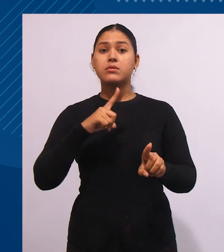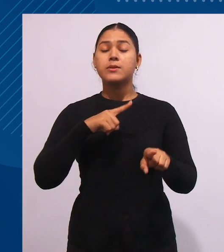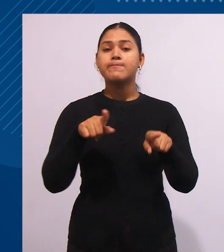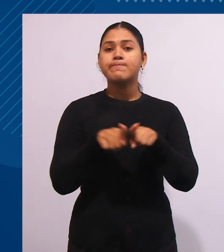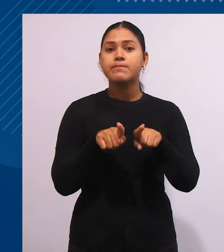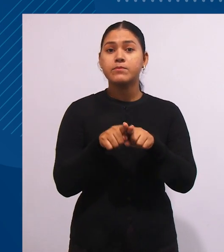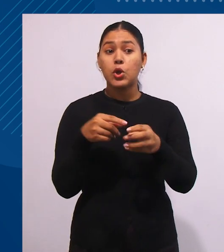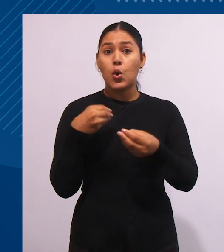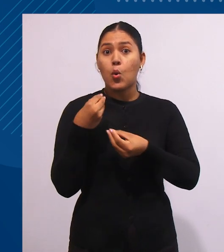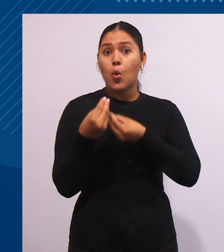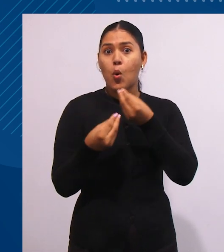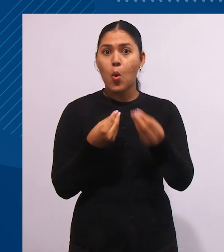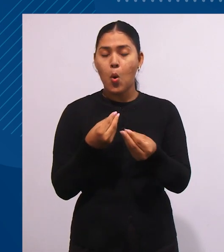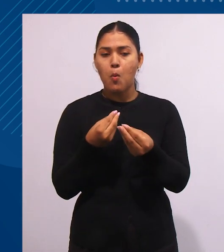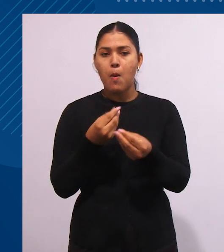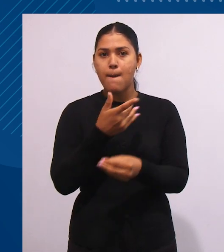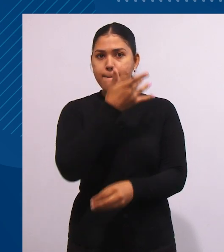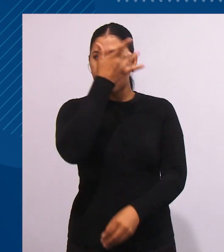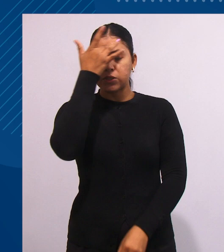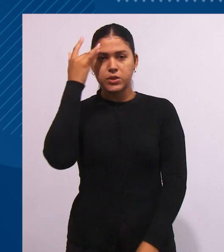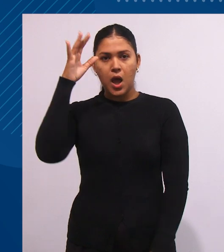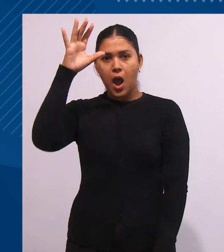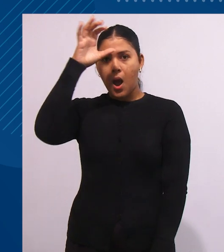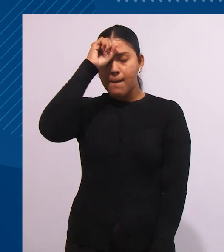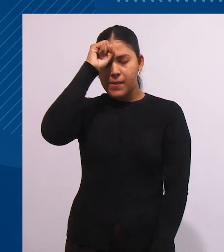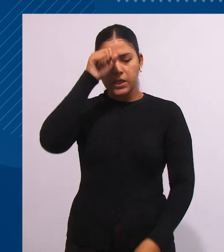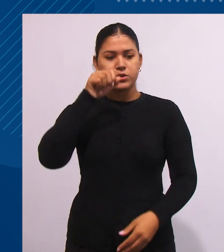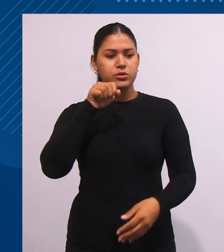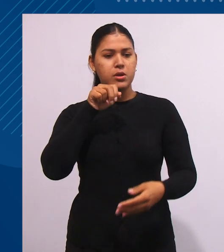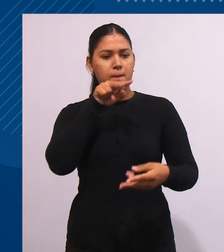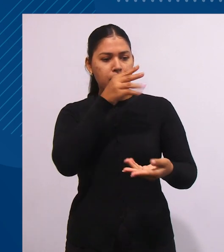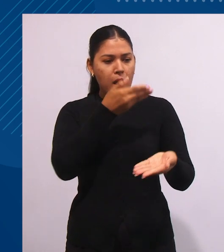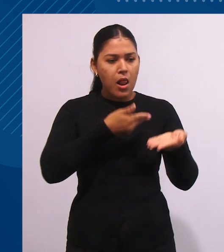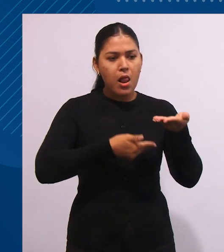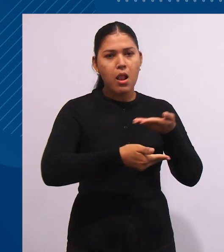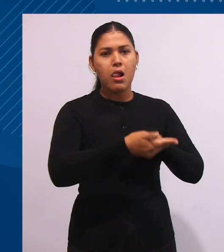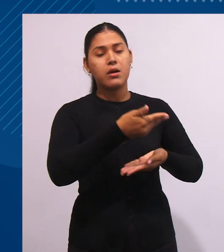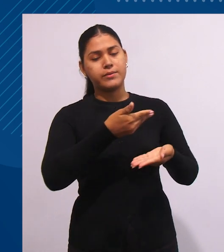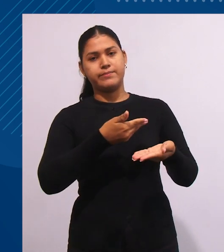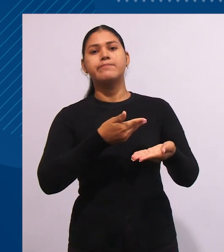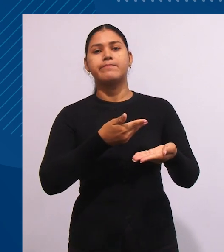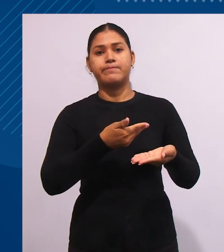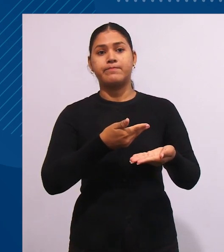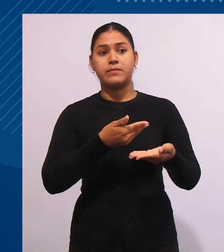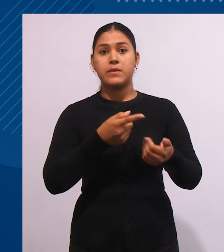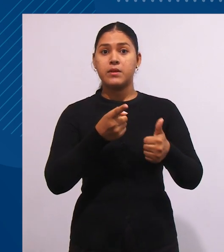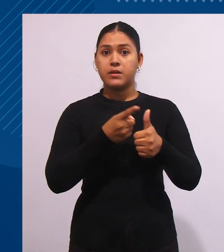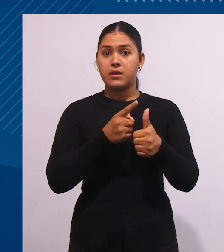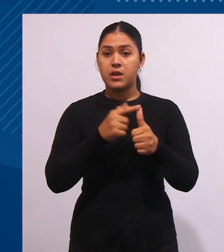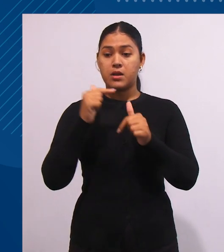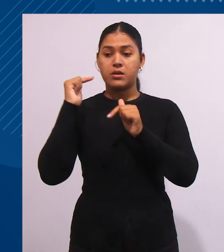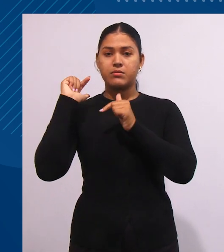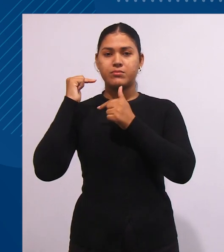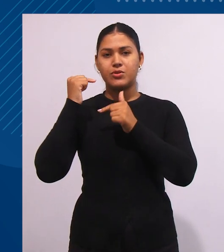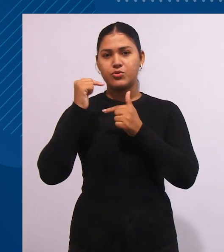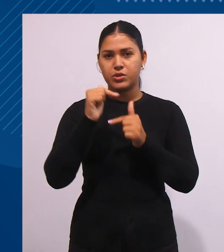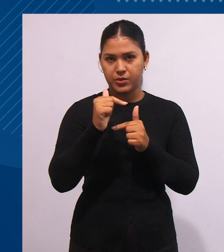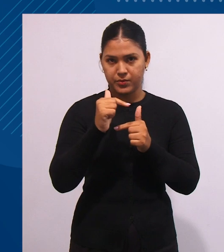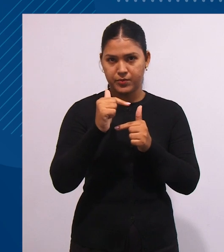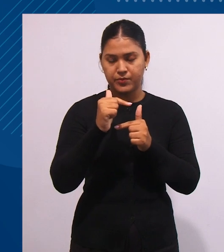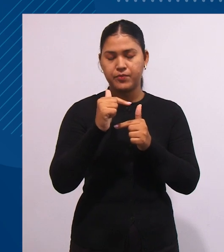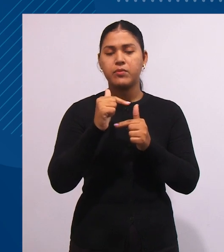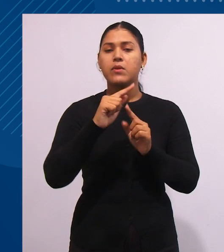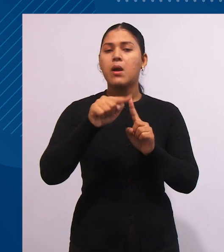do processo de ensino e aprendizagem acaba tendo essas intersecções entre o tradicional e